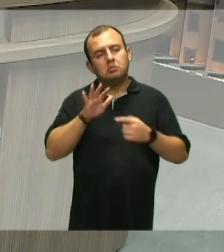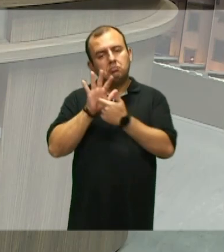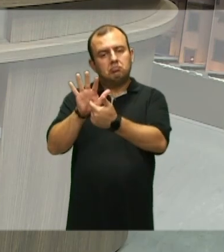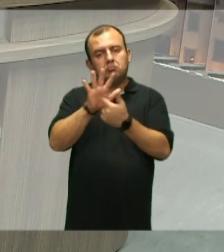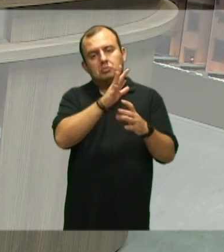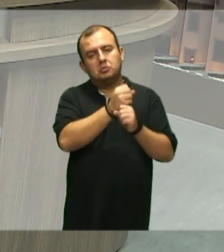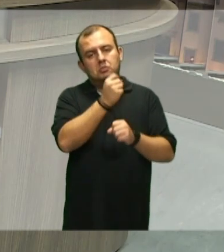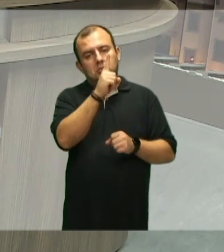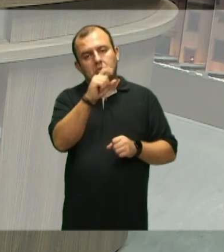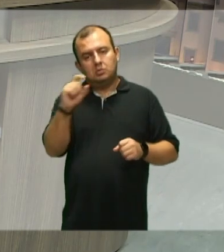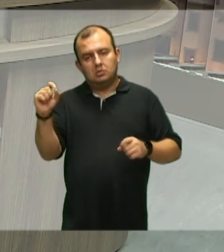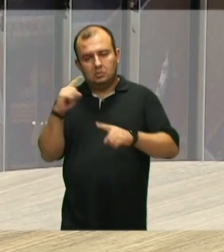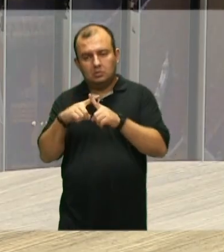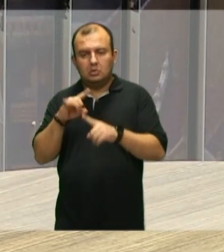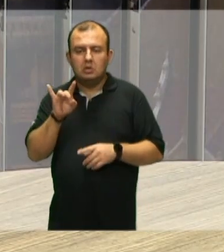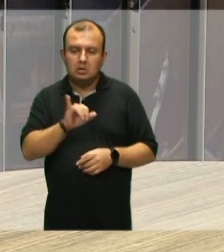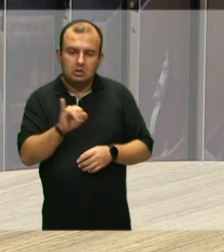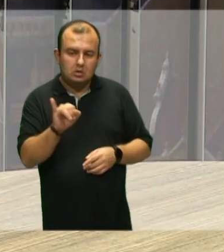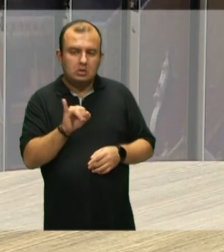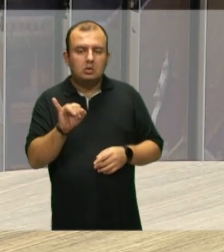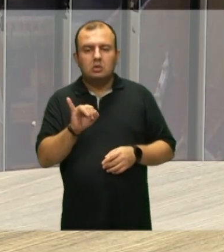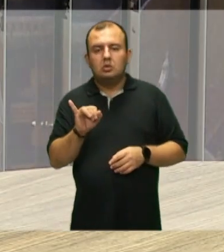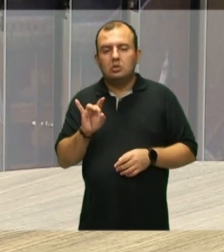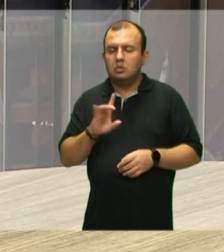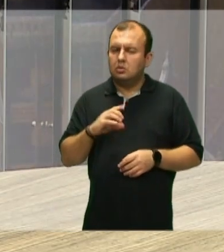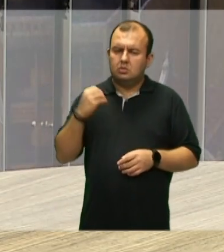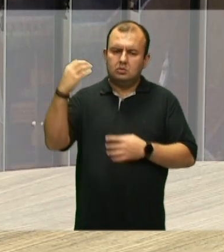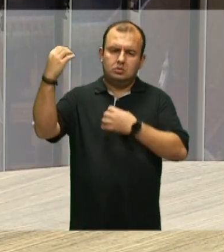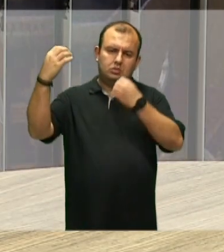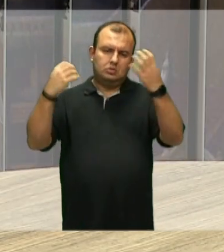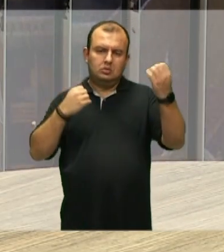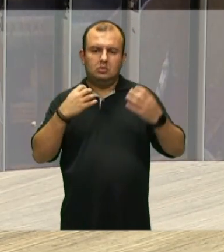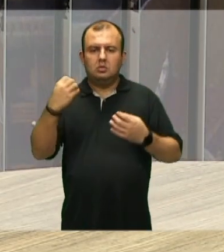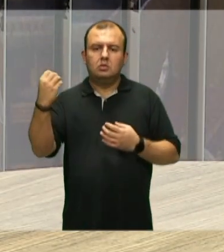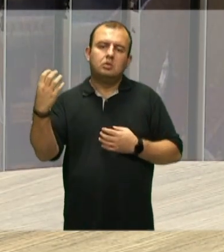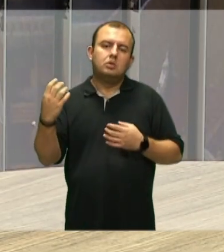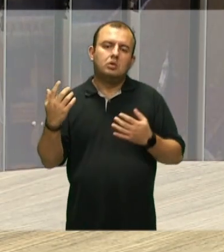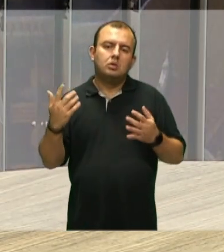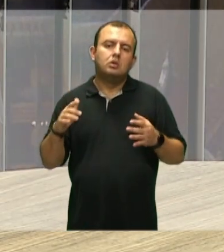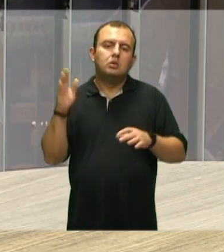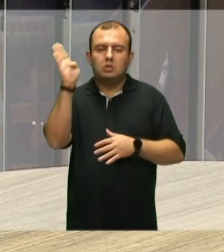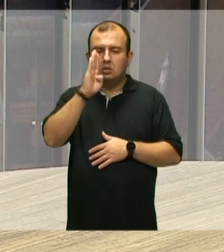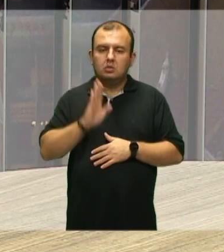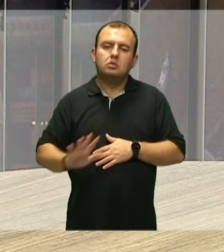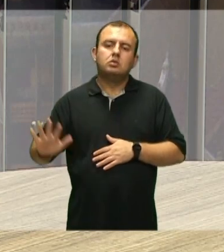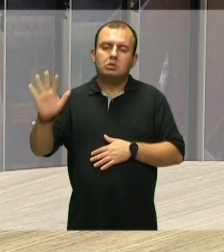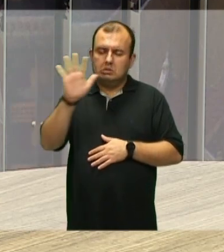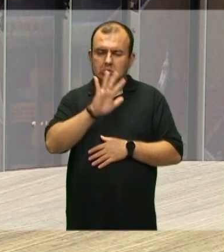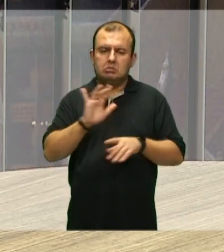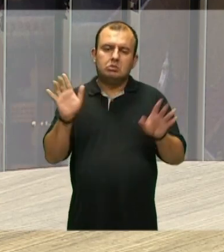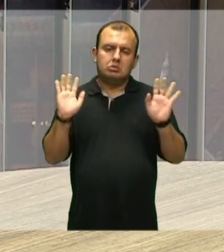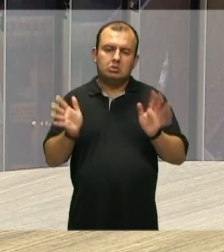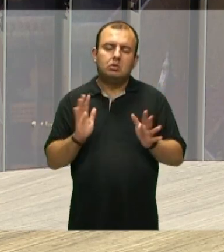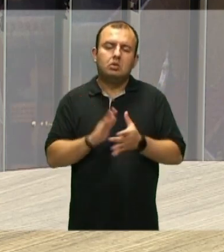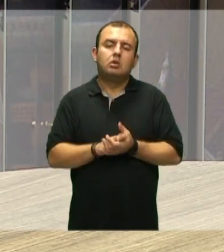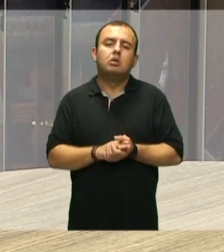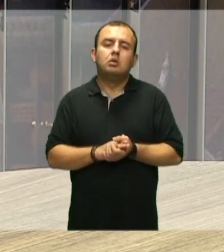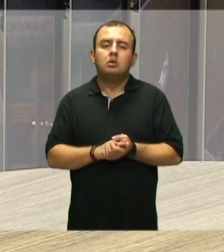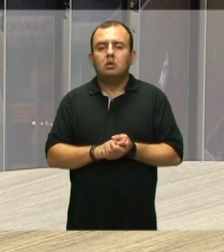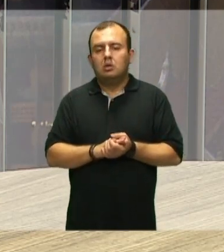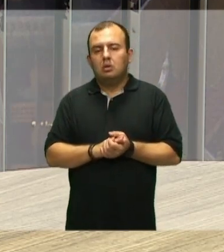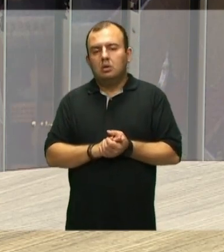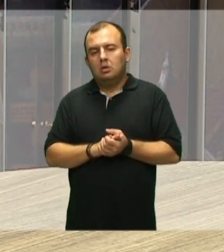Sempre, não só em Itajaí, né? A gente viaja bastante também, já viajamos pelo Brasil e em algumas,